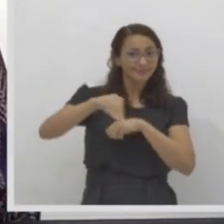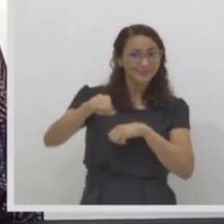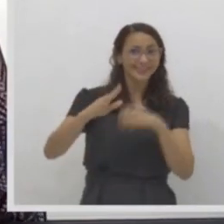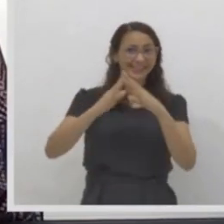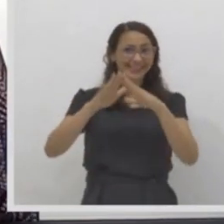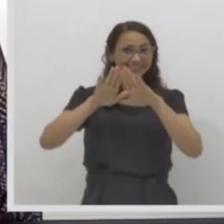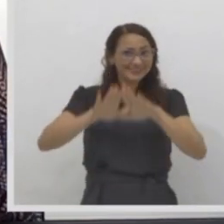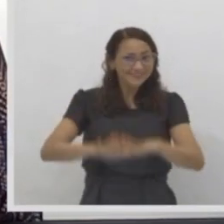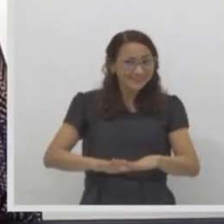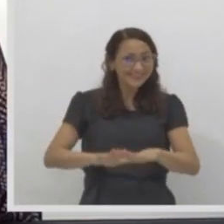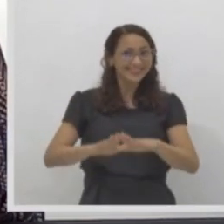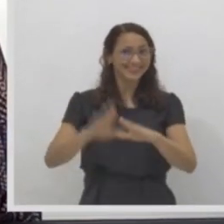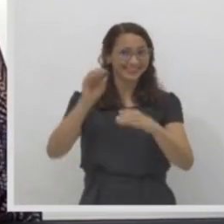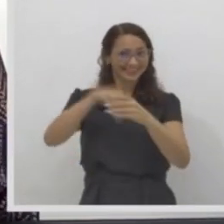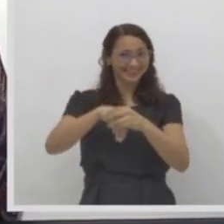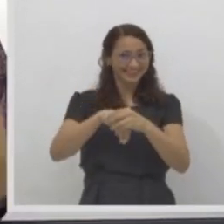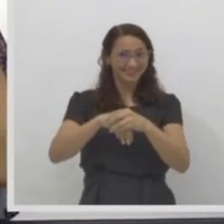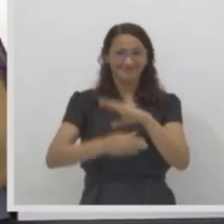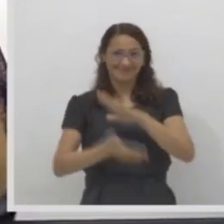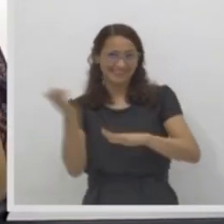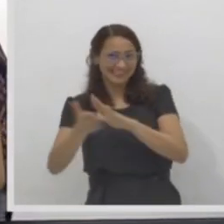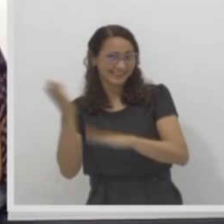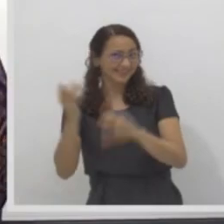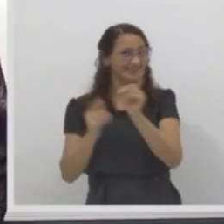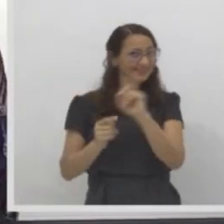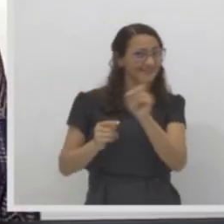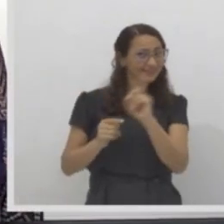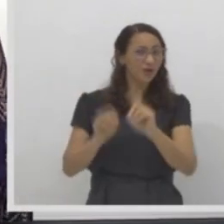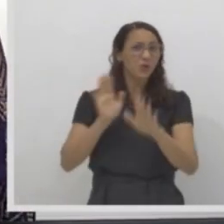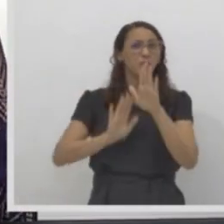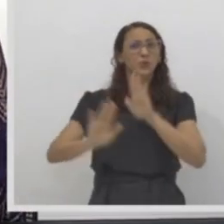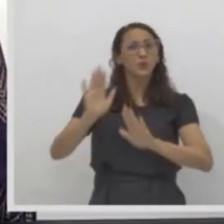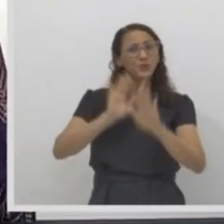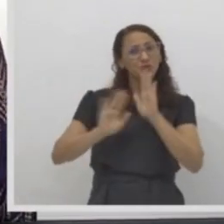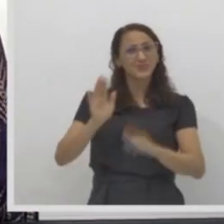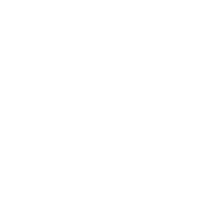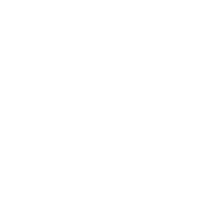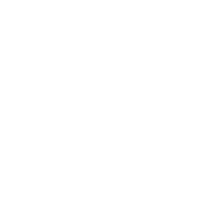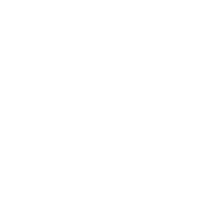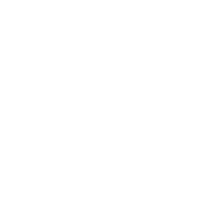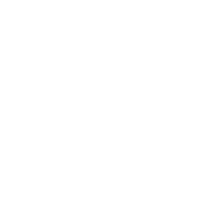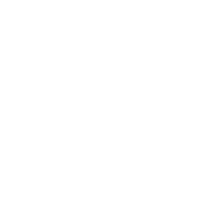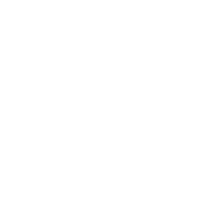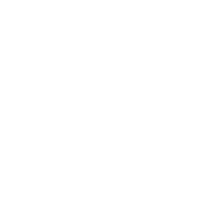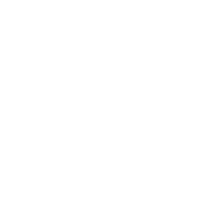chegando as férias, mas não é por isso que a gente vai sair. Previna-se, cuide-se e até a próxima.